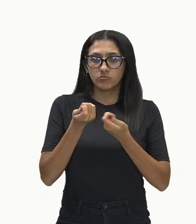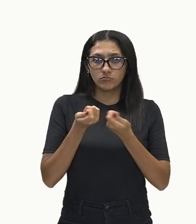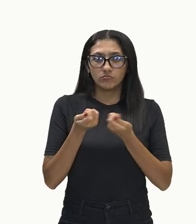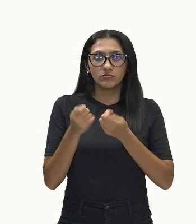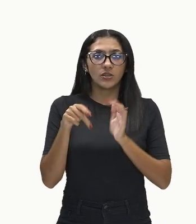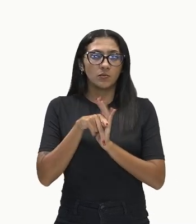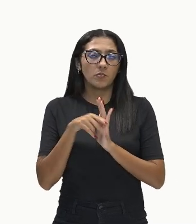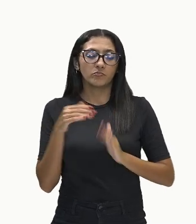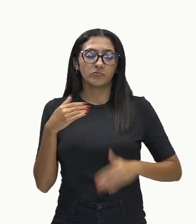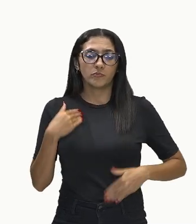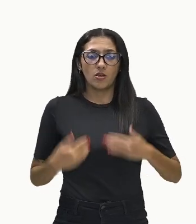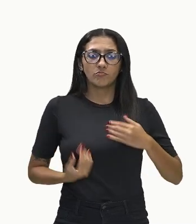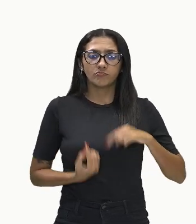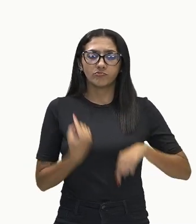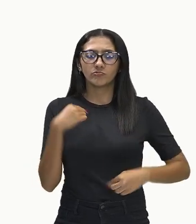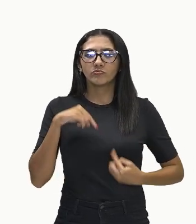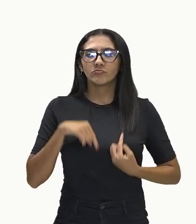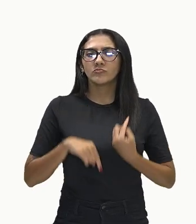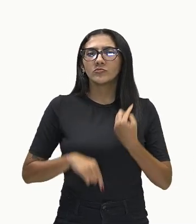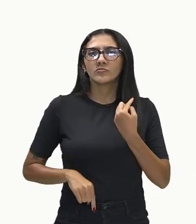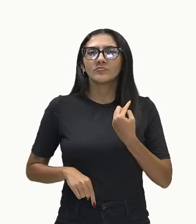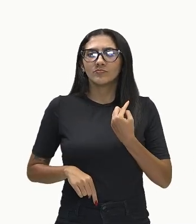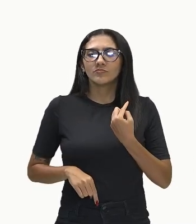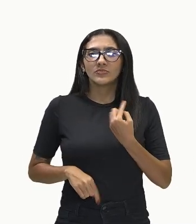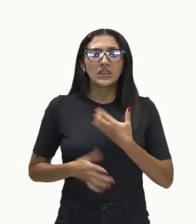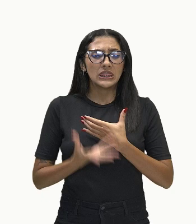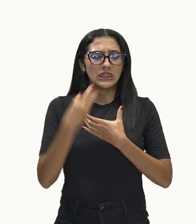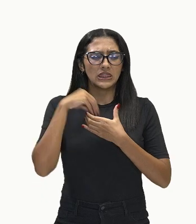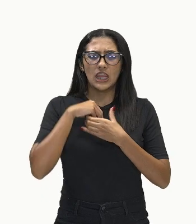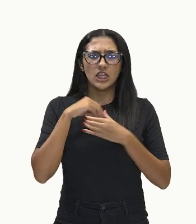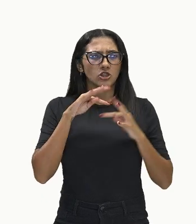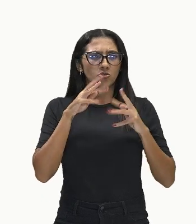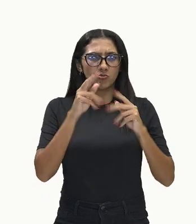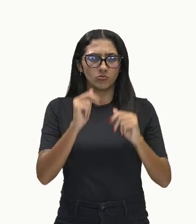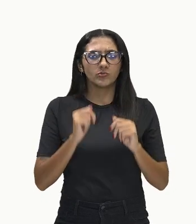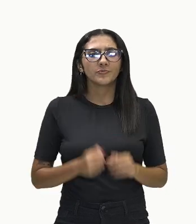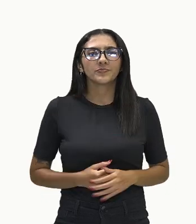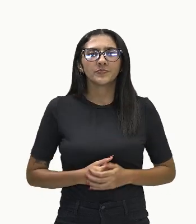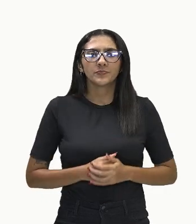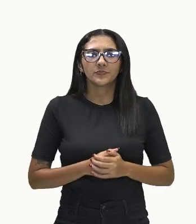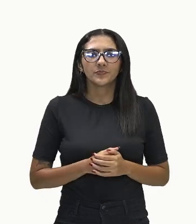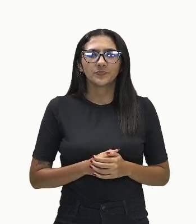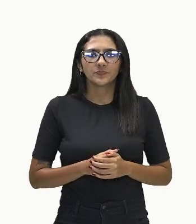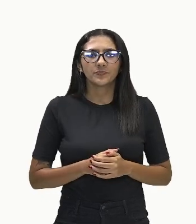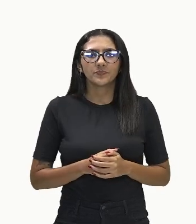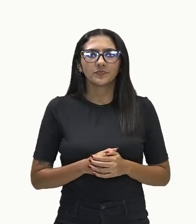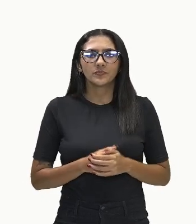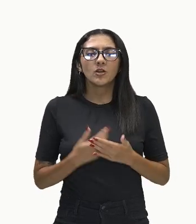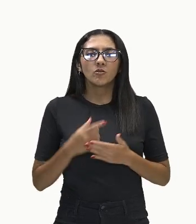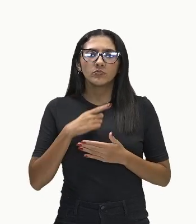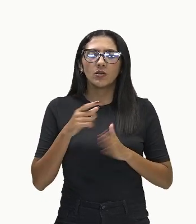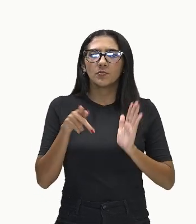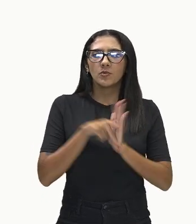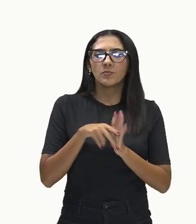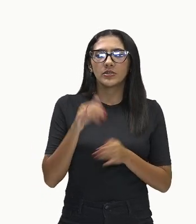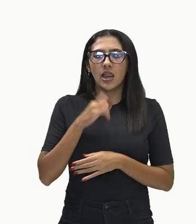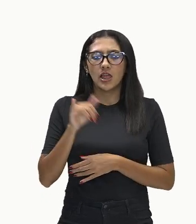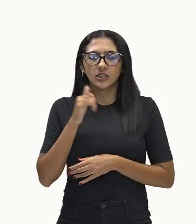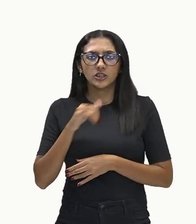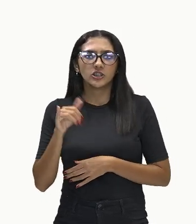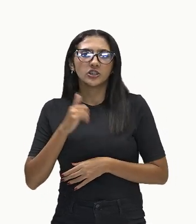do nosso organismo de forma interna. Então, nós vamos ter o metabolismo energético,